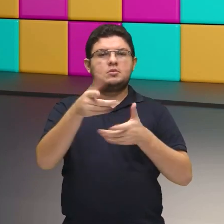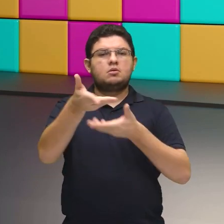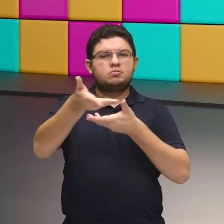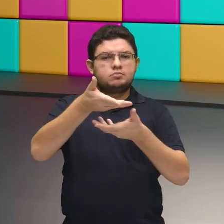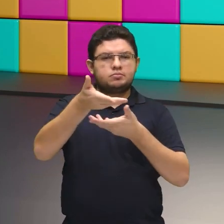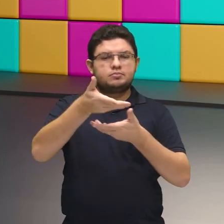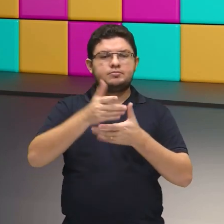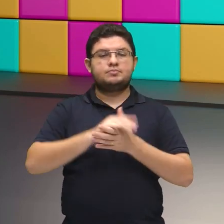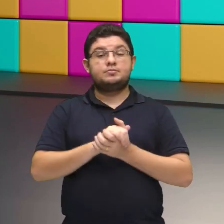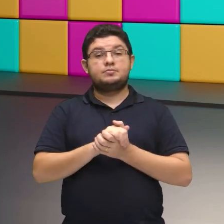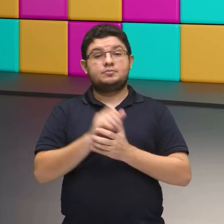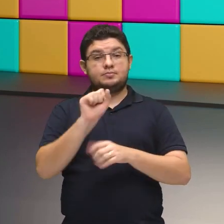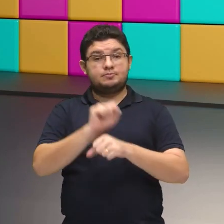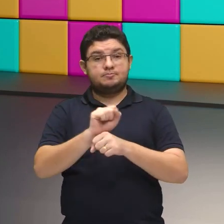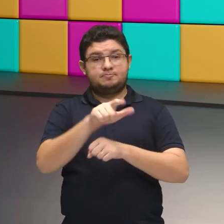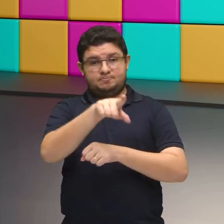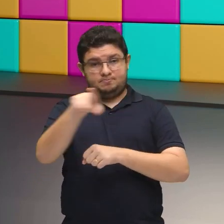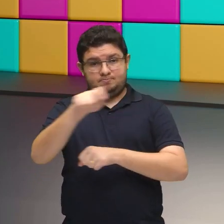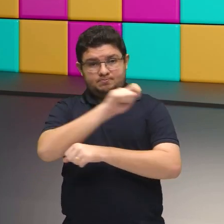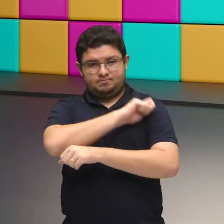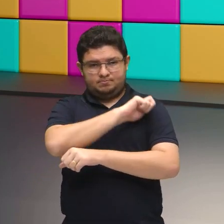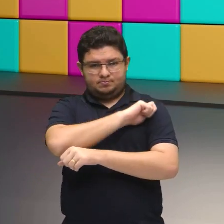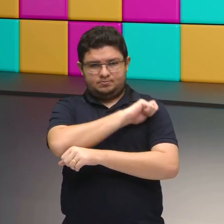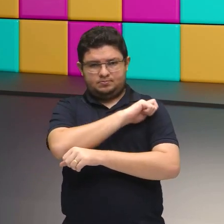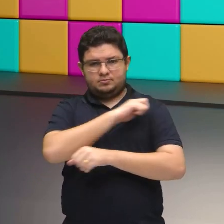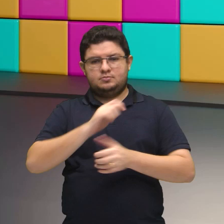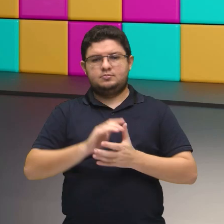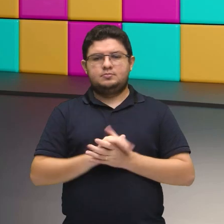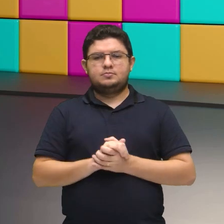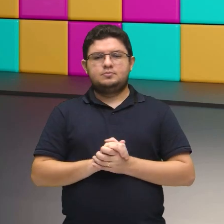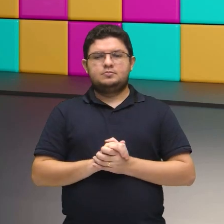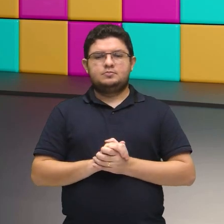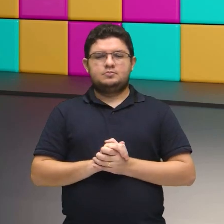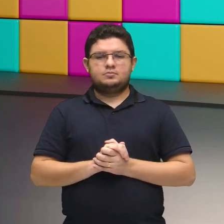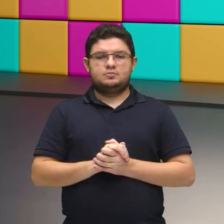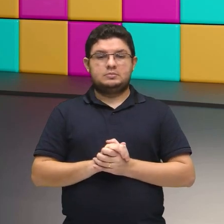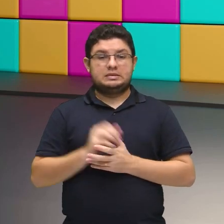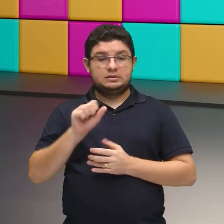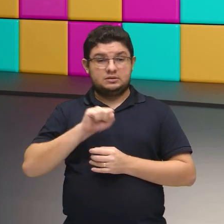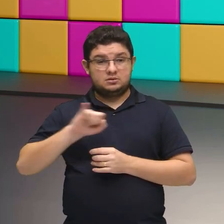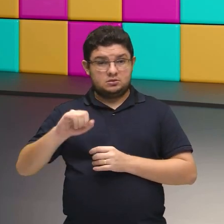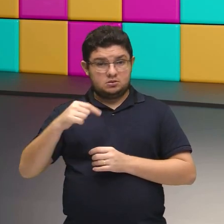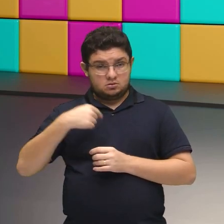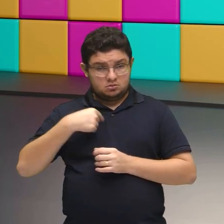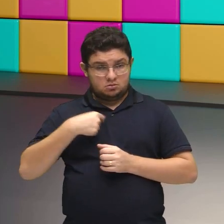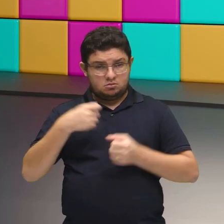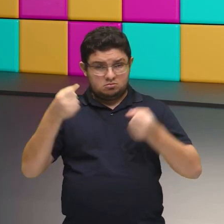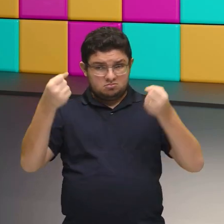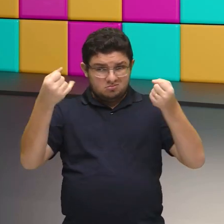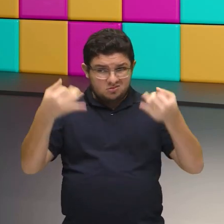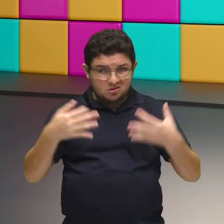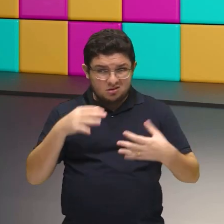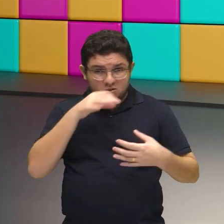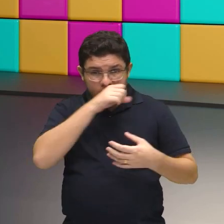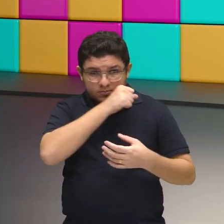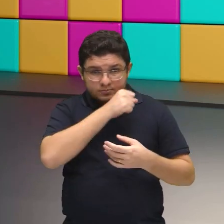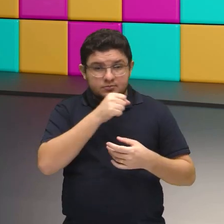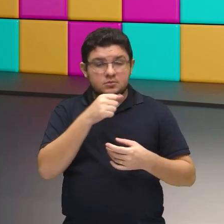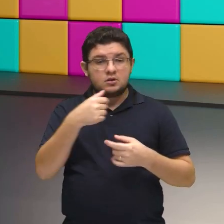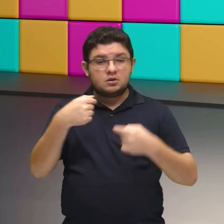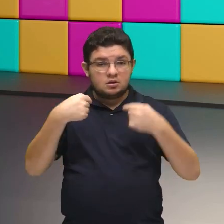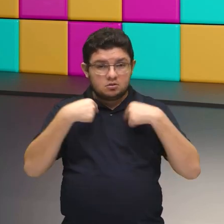Estou esperando vocês. Então, bora lá. Então, olha, se eu estiver falando rápido, estou aqui para